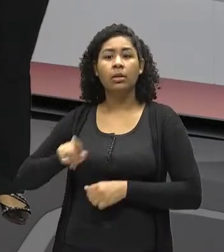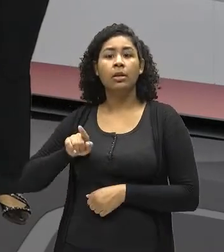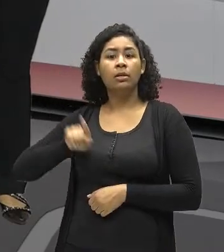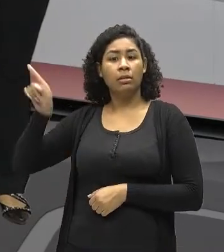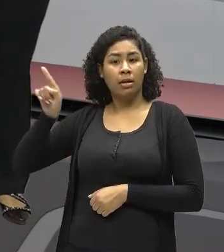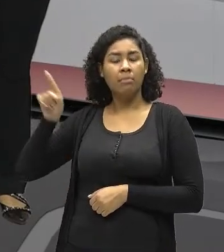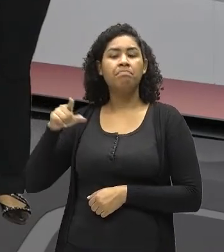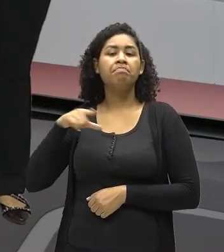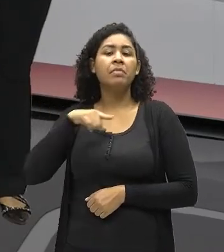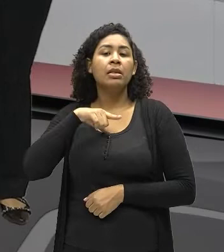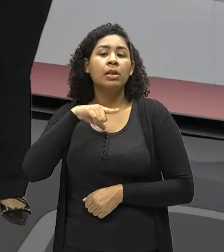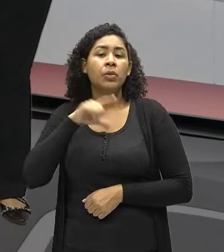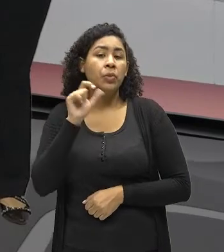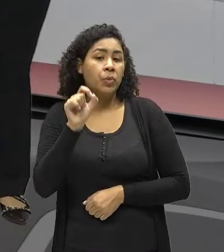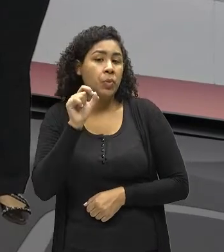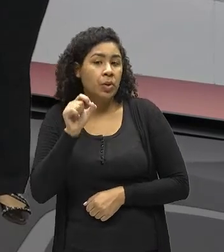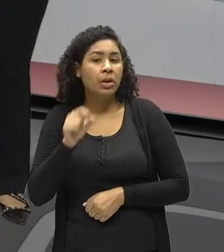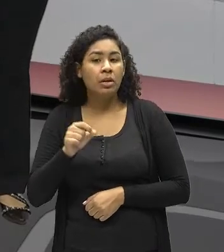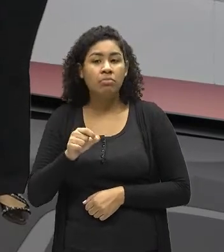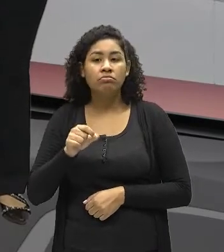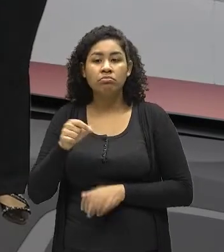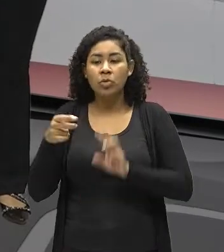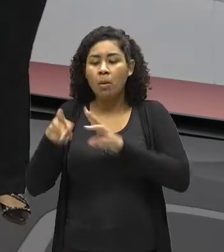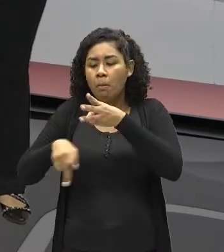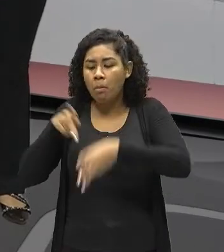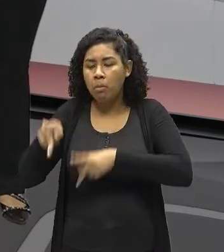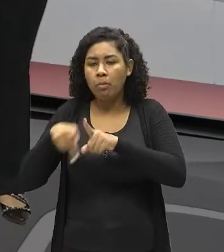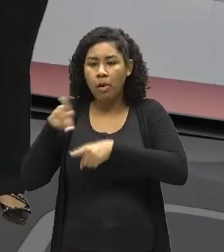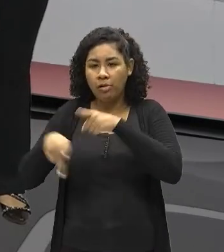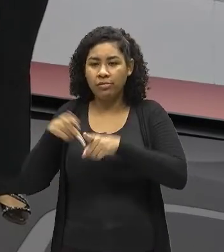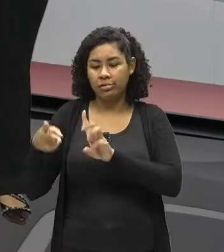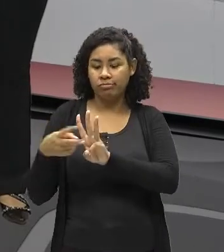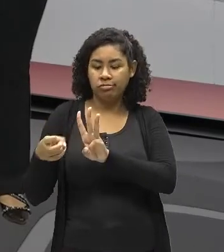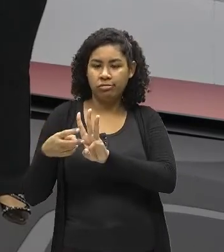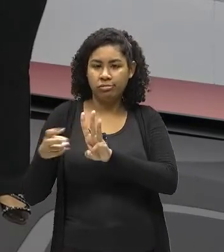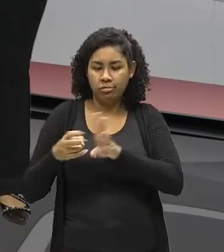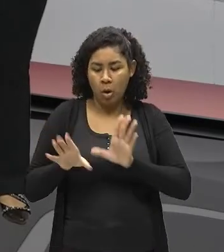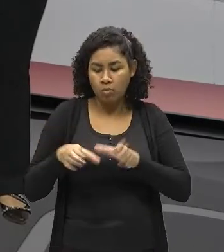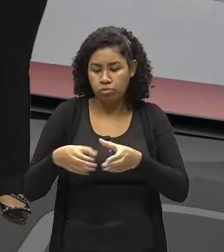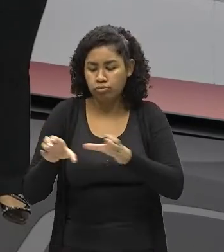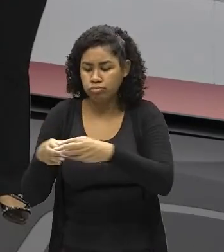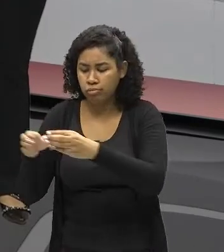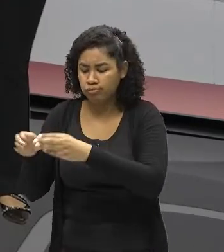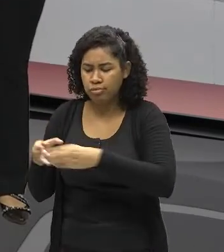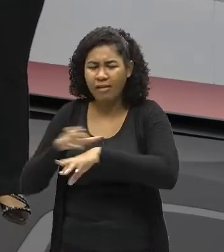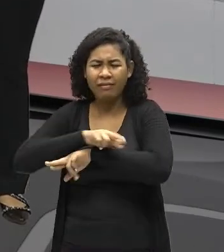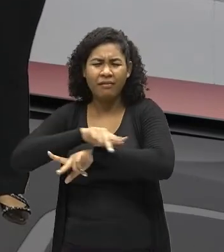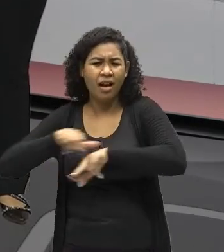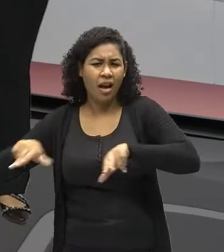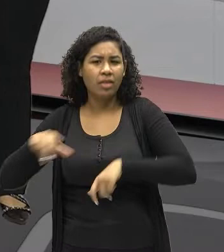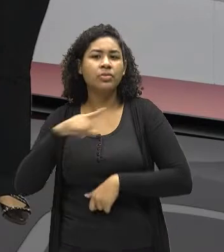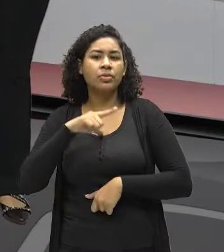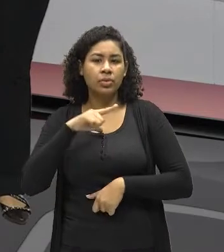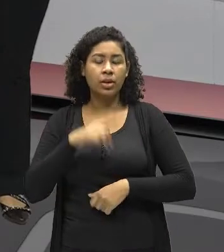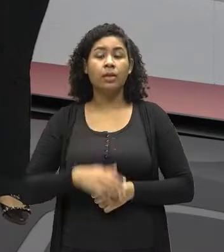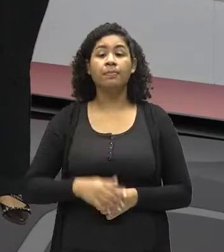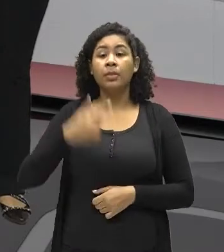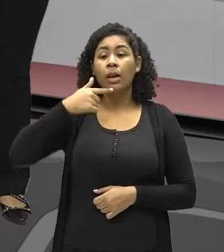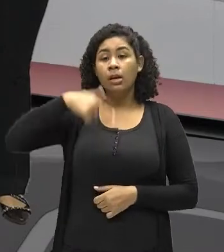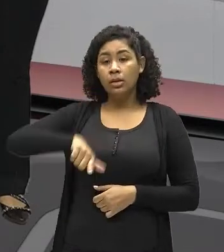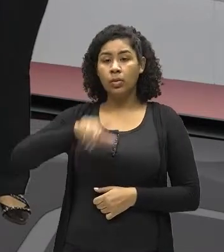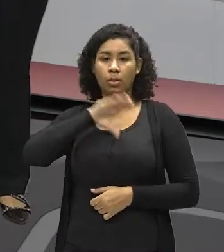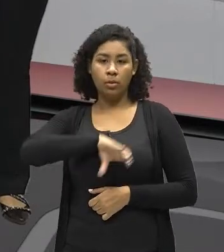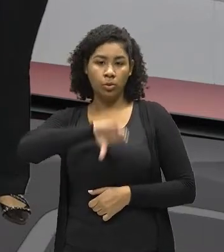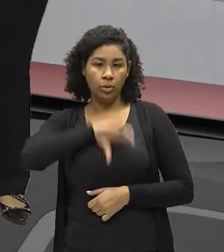ela é cheia de grupos indígenas. E lá, além da língua portuguesa, eles também têm línguas oficiais